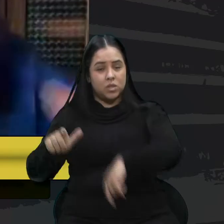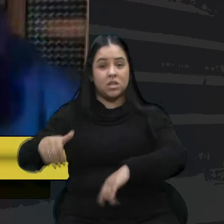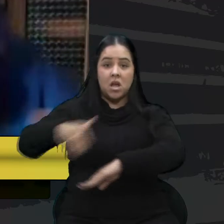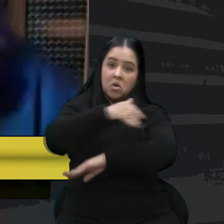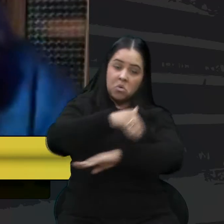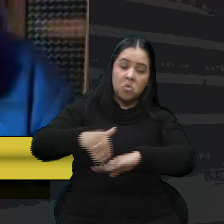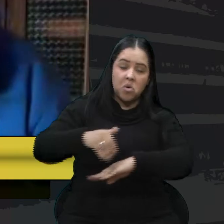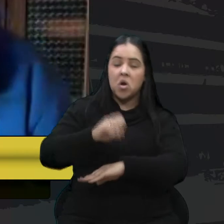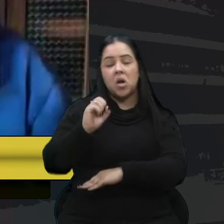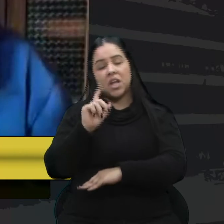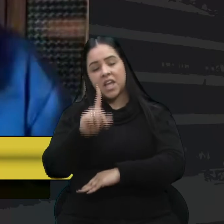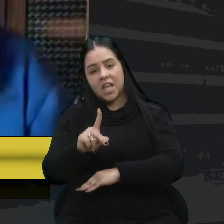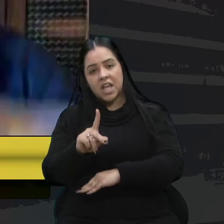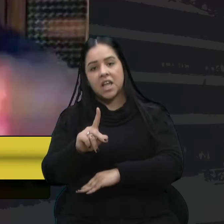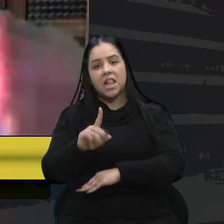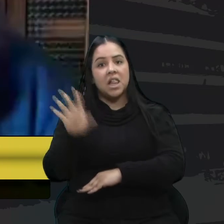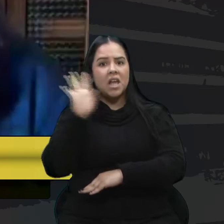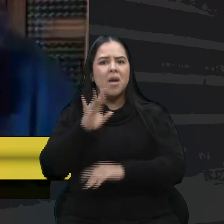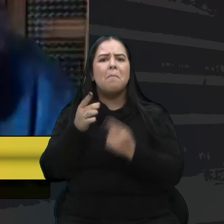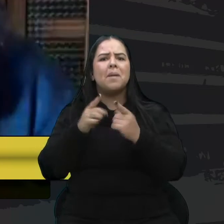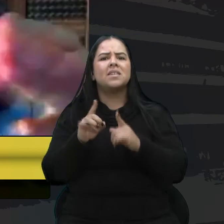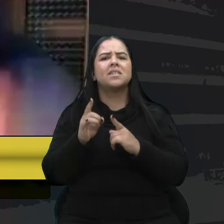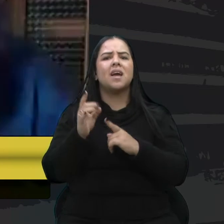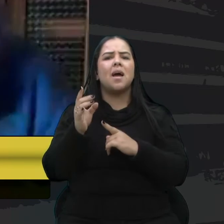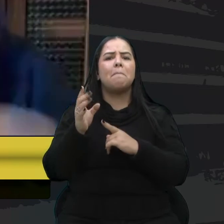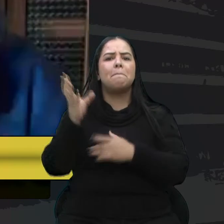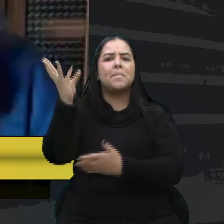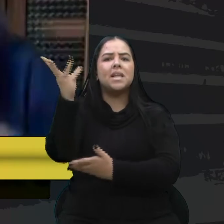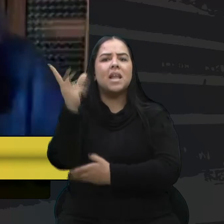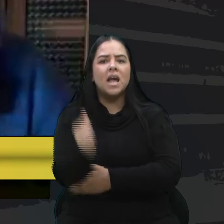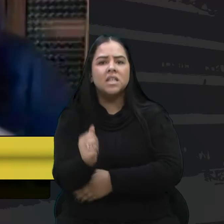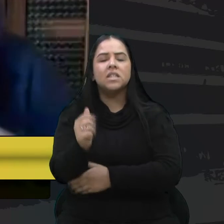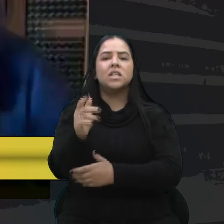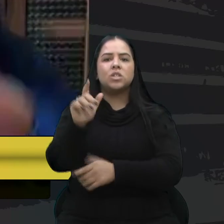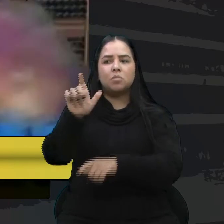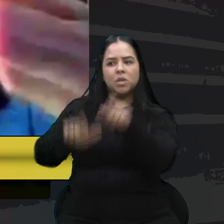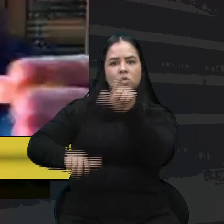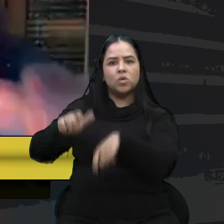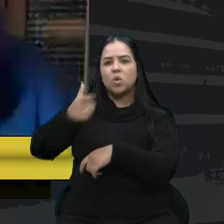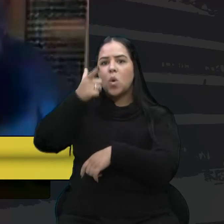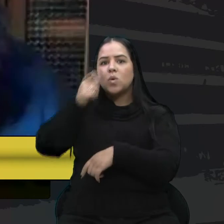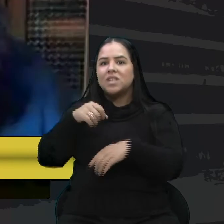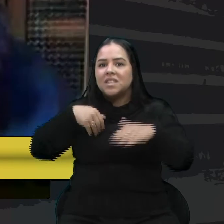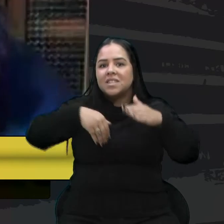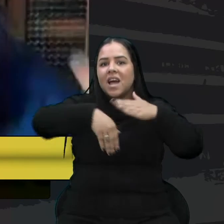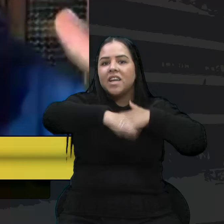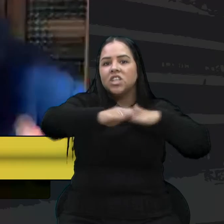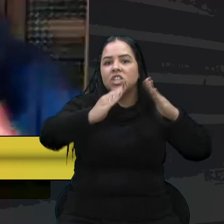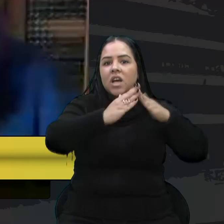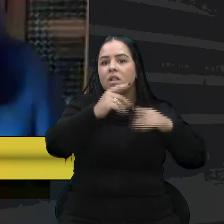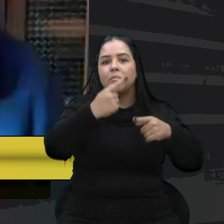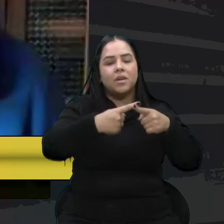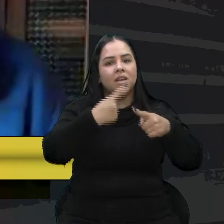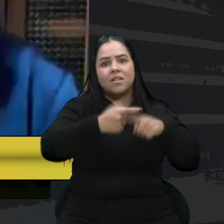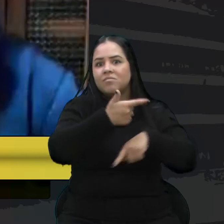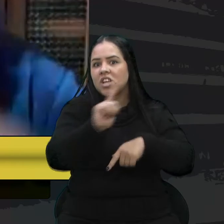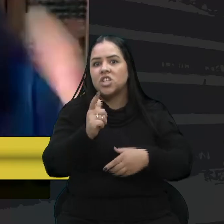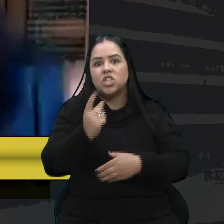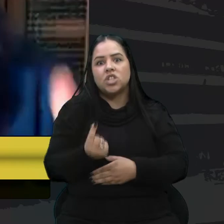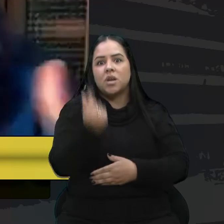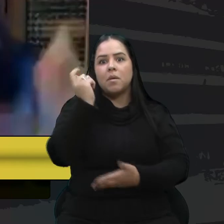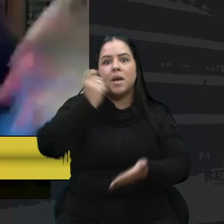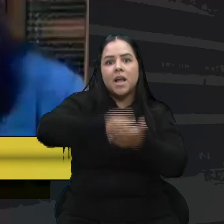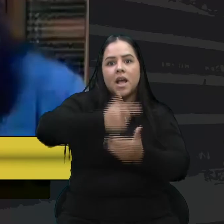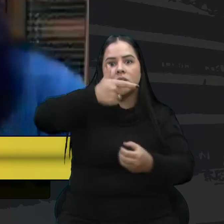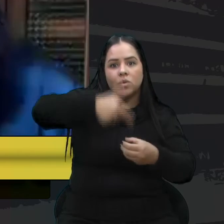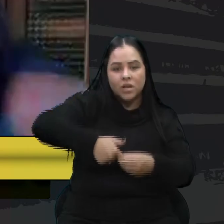bacana, legal, mas e as milhares de pessoas que não conseguem mais sair de casa porque não tem dinheiro para pagar a gasolina, para pagar um combustível, para